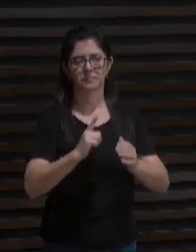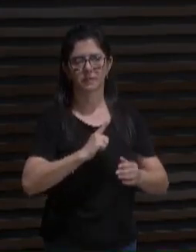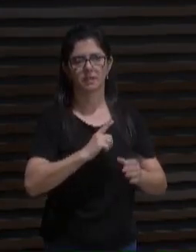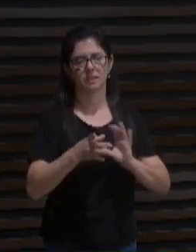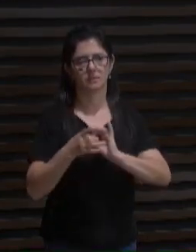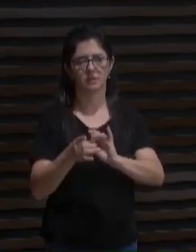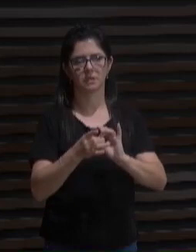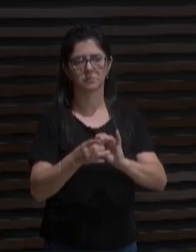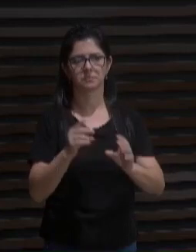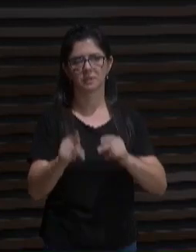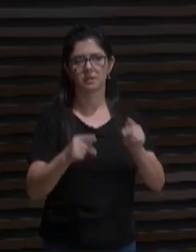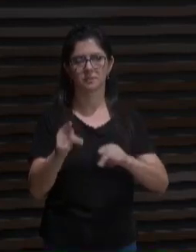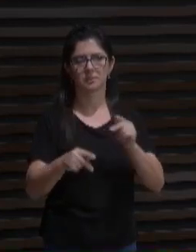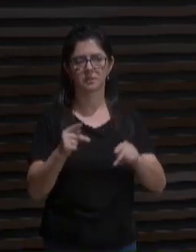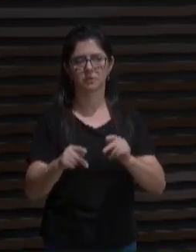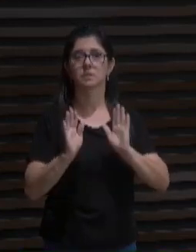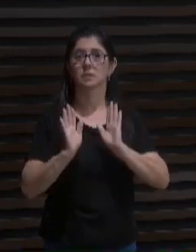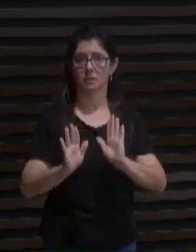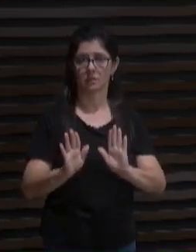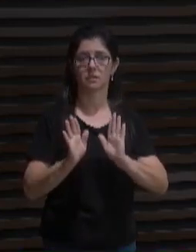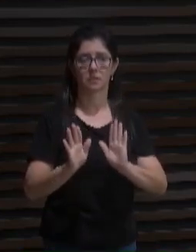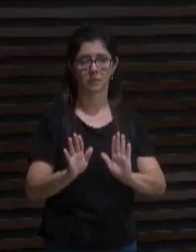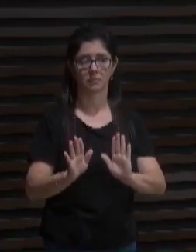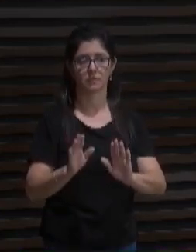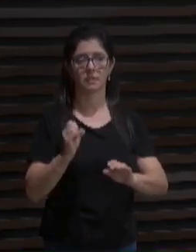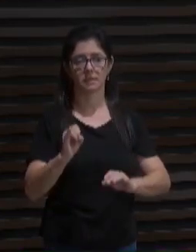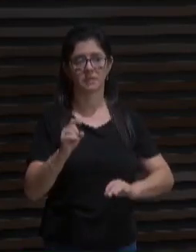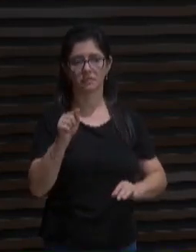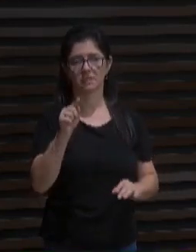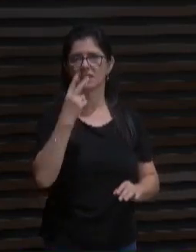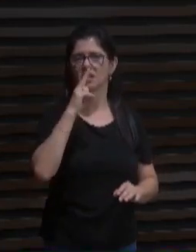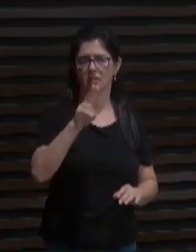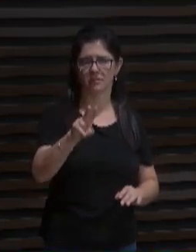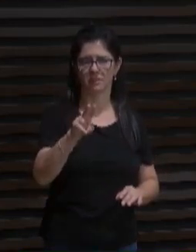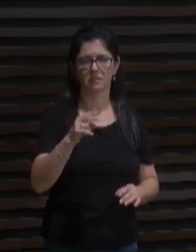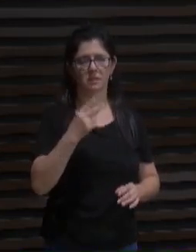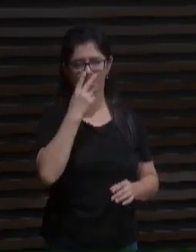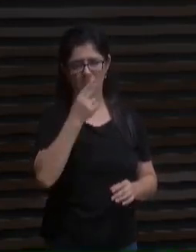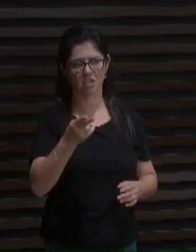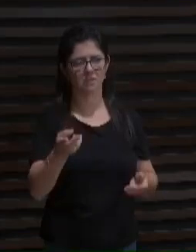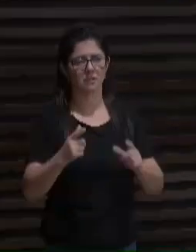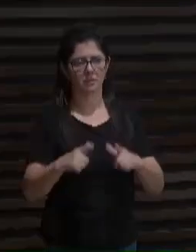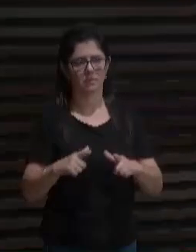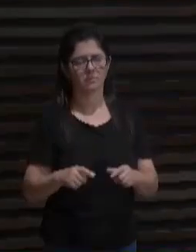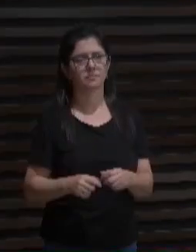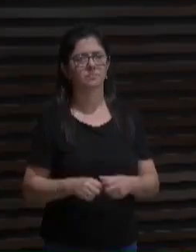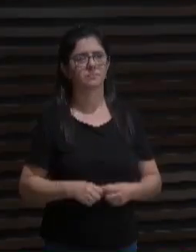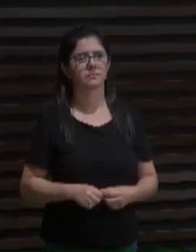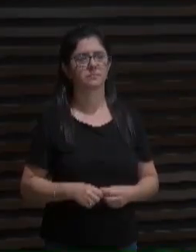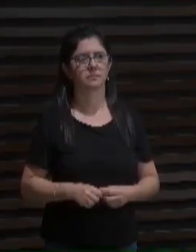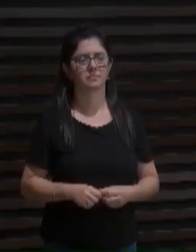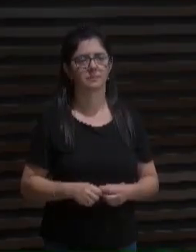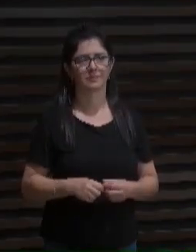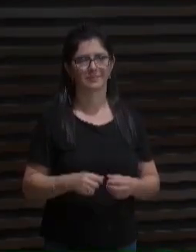vai ver que aquele chato lá, às vezes não é o Maurício, não. Né? Então, fica aí uma exortação em amor, tá, irmãos?